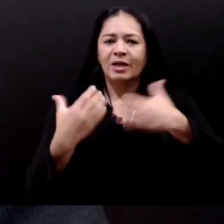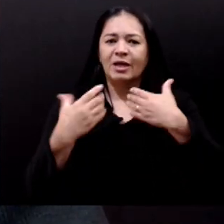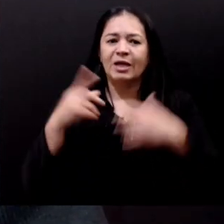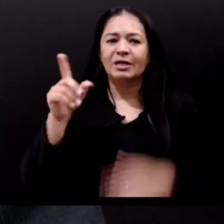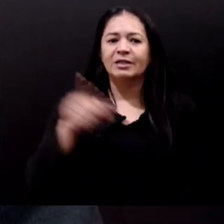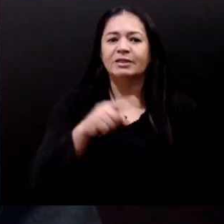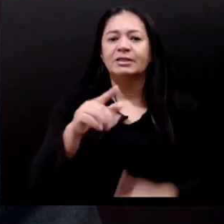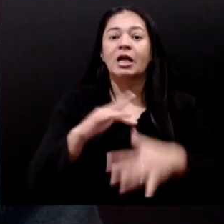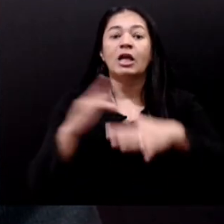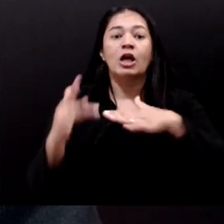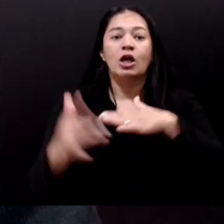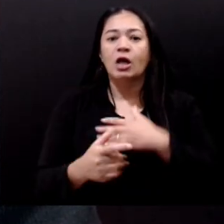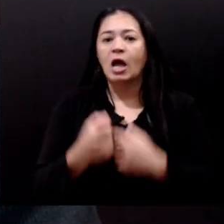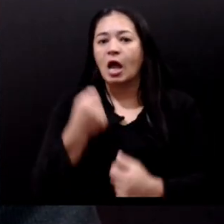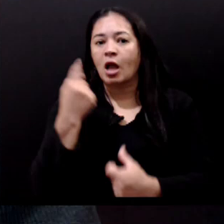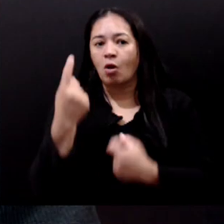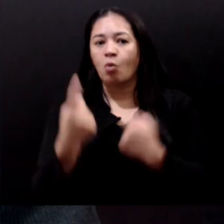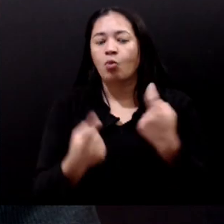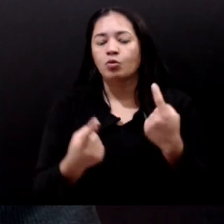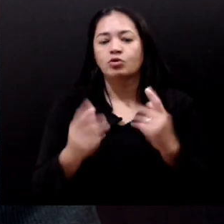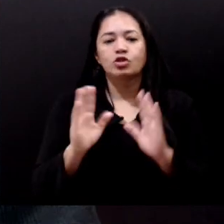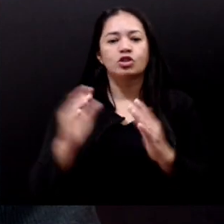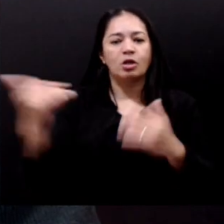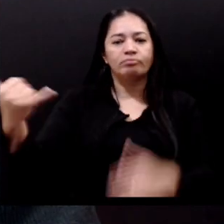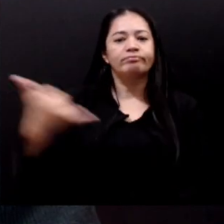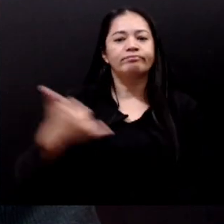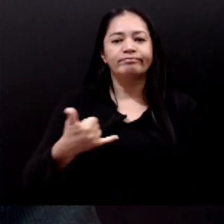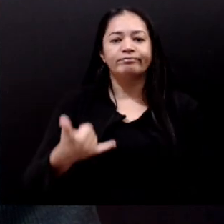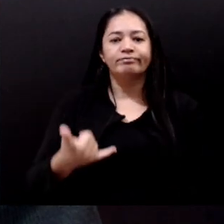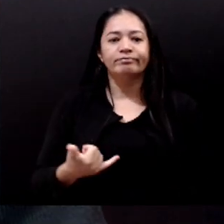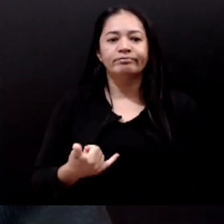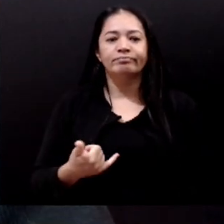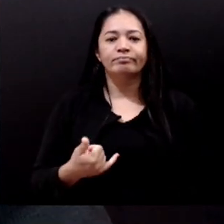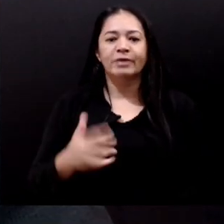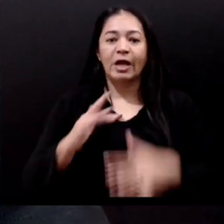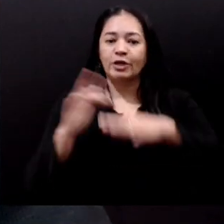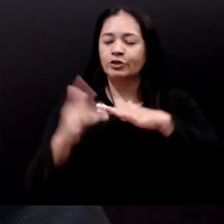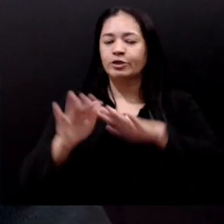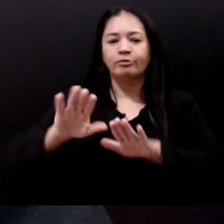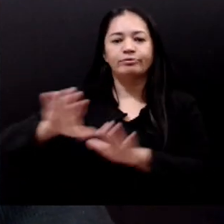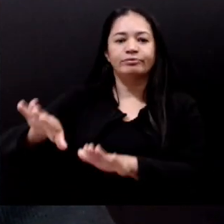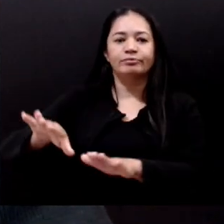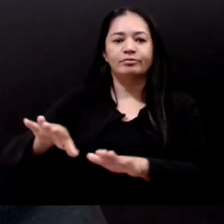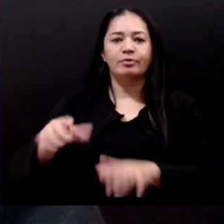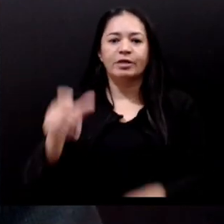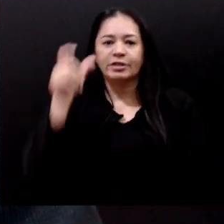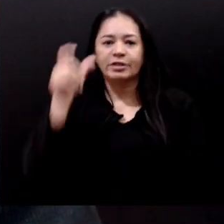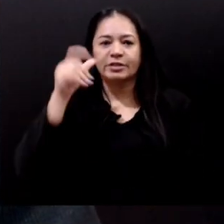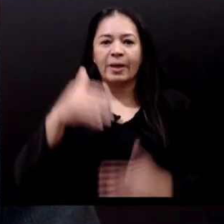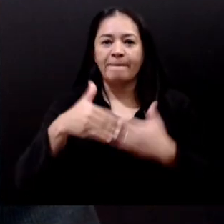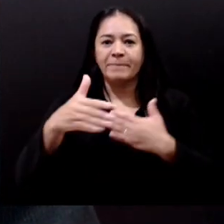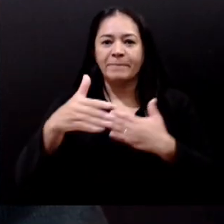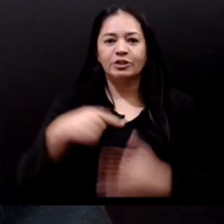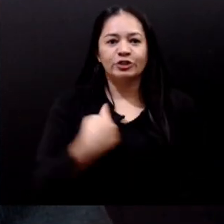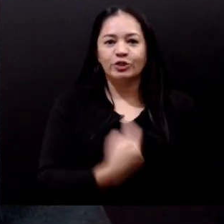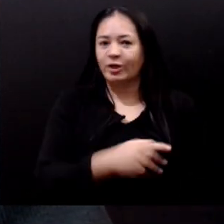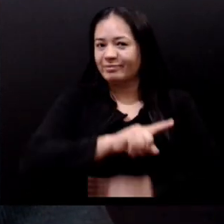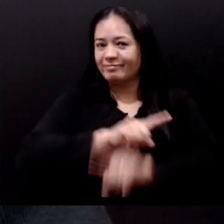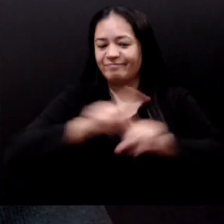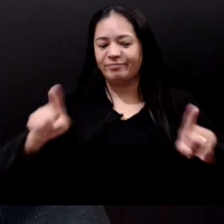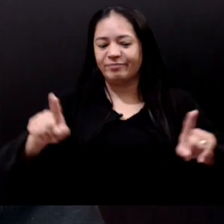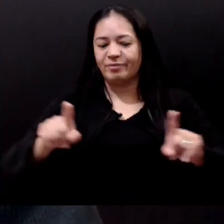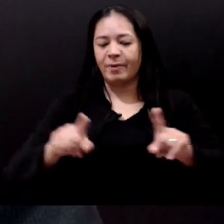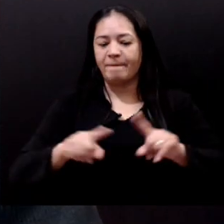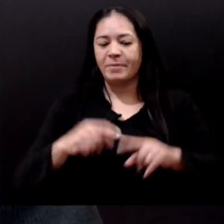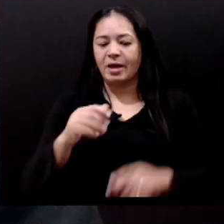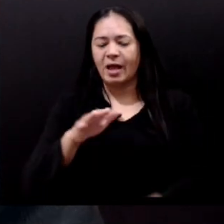Alguns deles falam isso, né. E o mais interessante é que isso não é algo que parte de nós, né, mas muitas vezes quando ele chega naquele